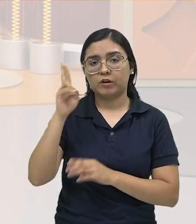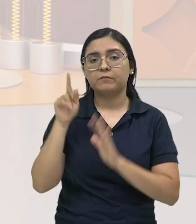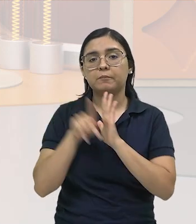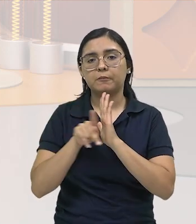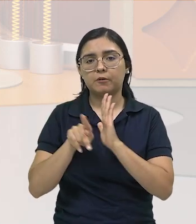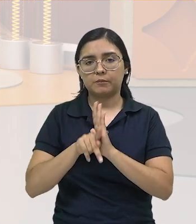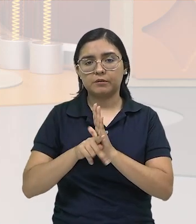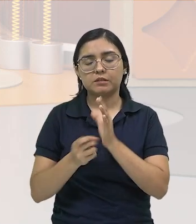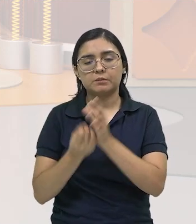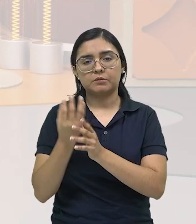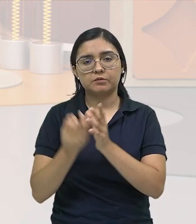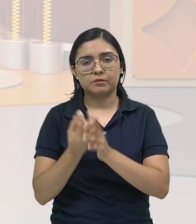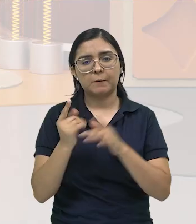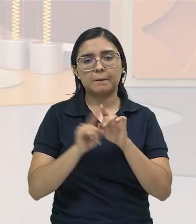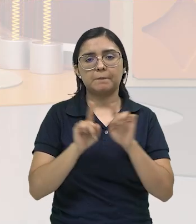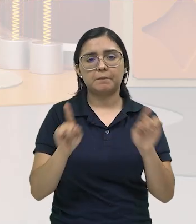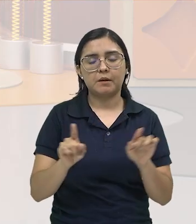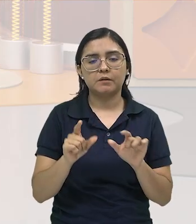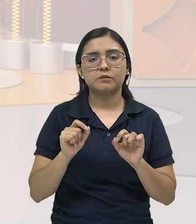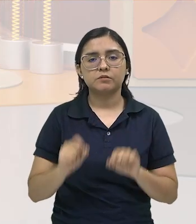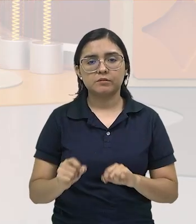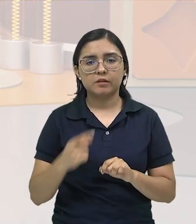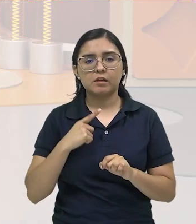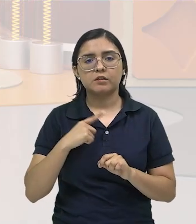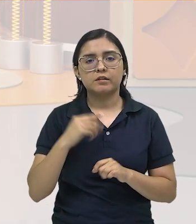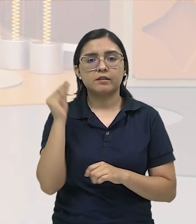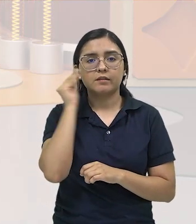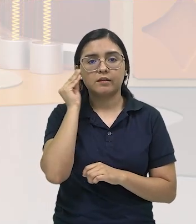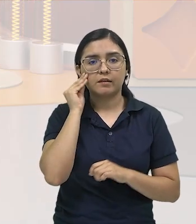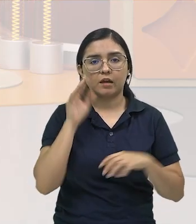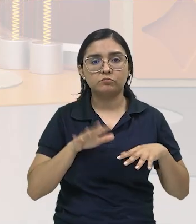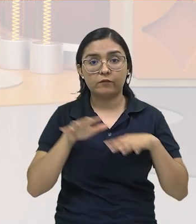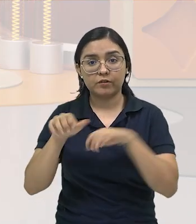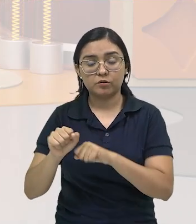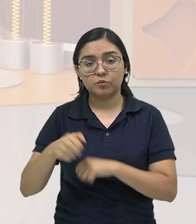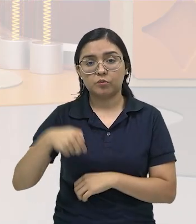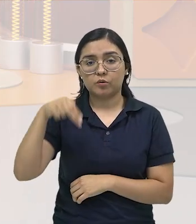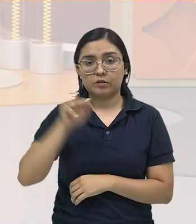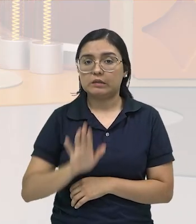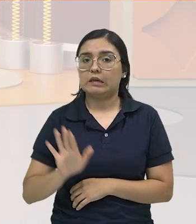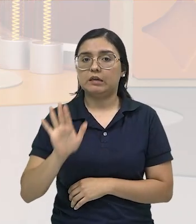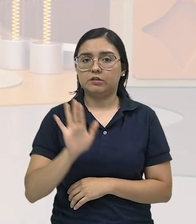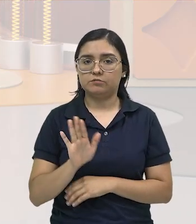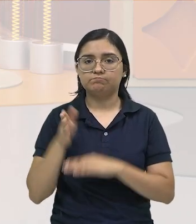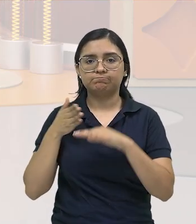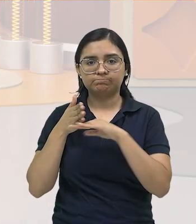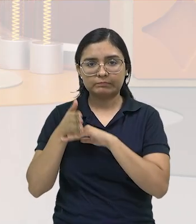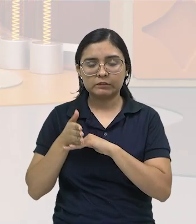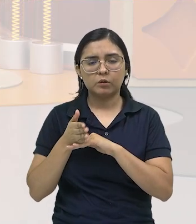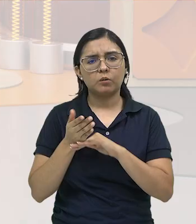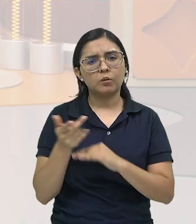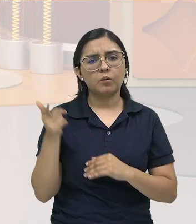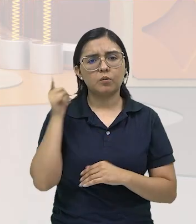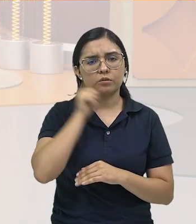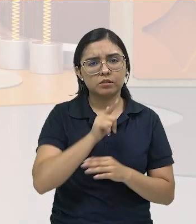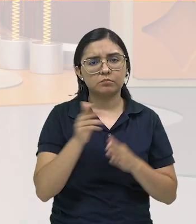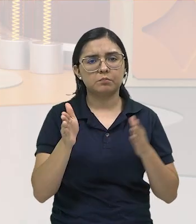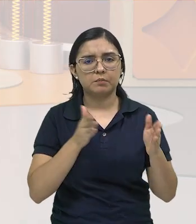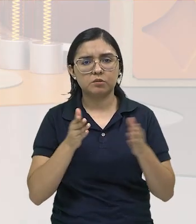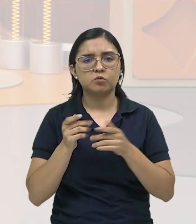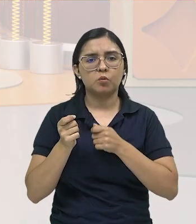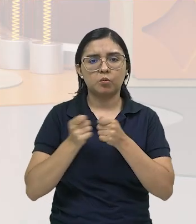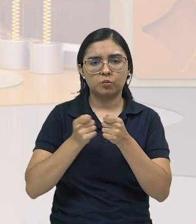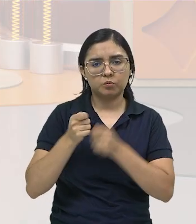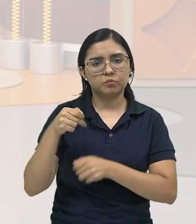Mas, no momento em que eles tentaram invadir e tomar de conta do Nordeste, de fato, né? Até conseguiram, por algum tempo, dominar